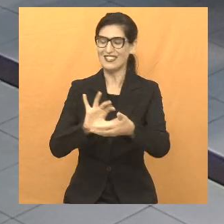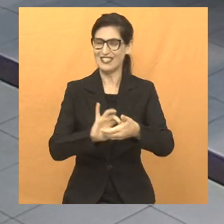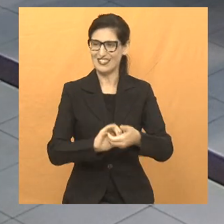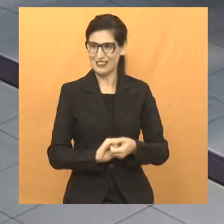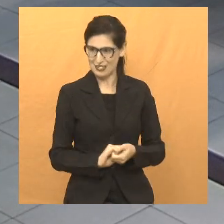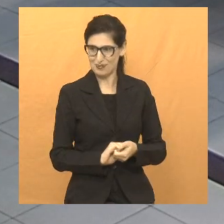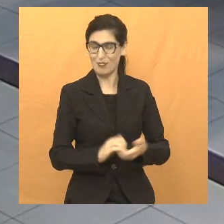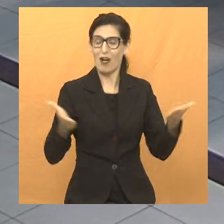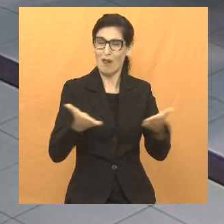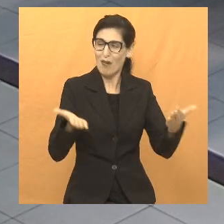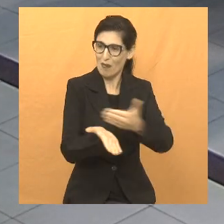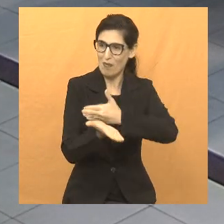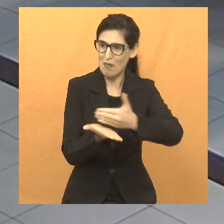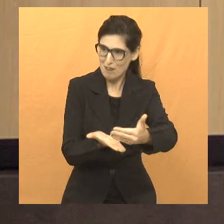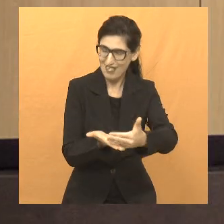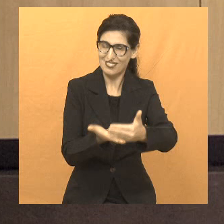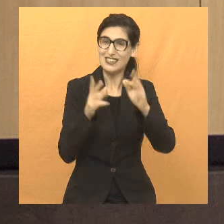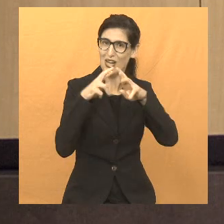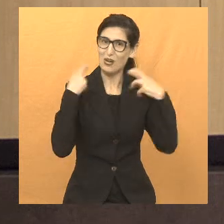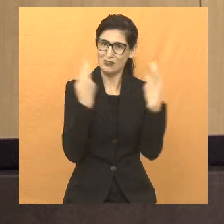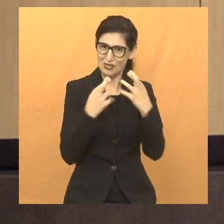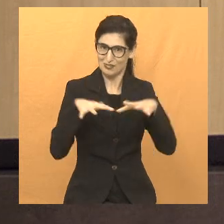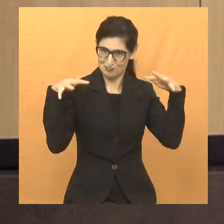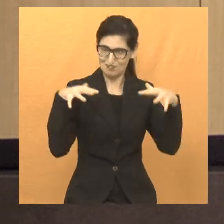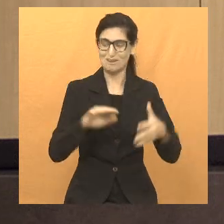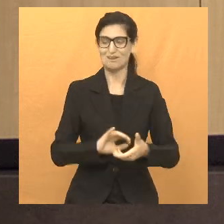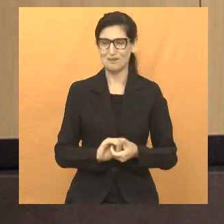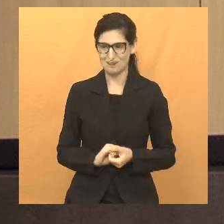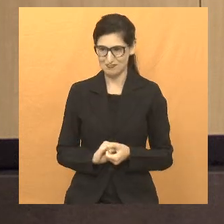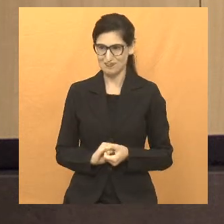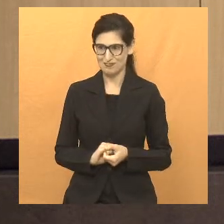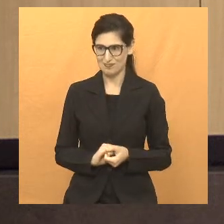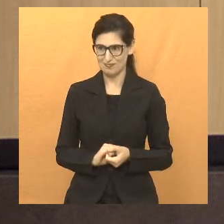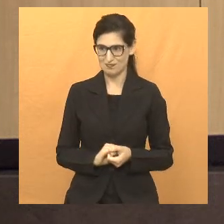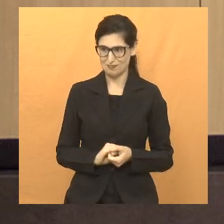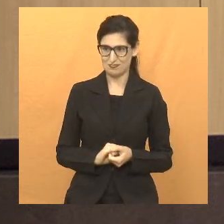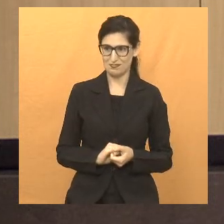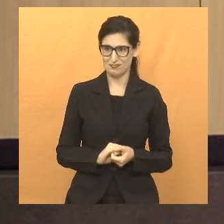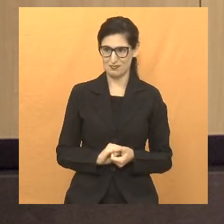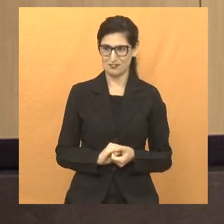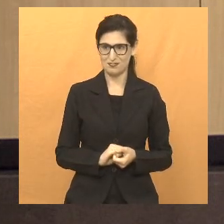Então, declaro aberta a presente audiência.